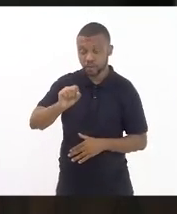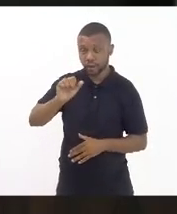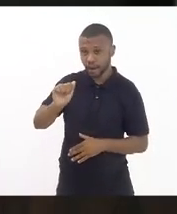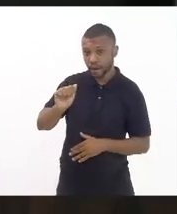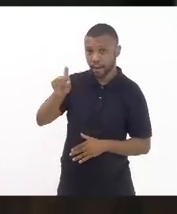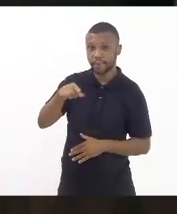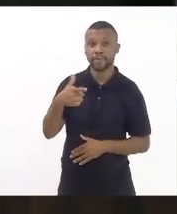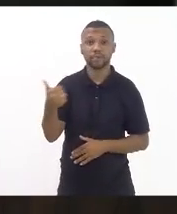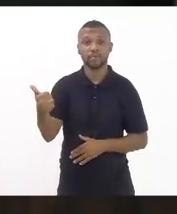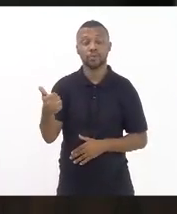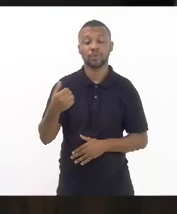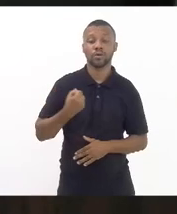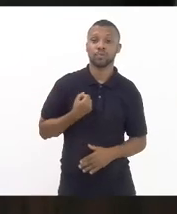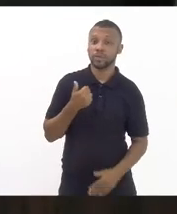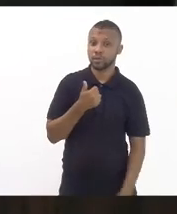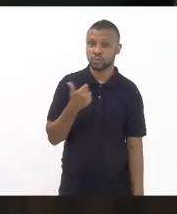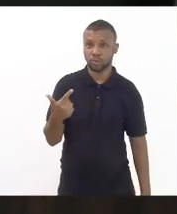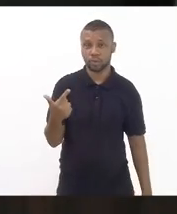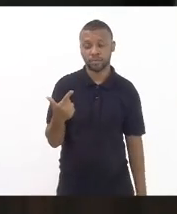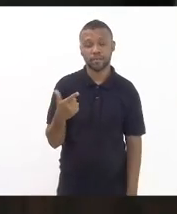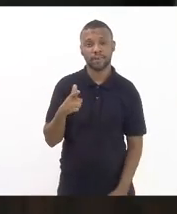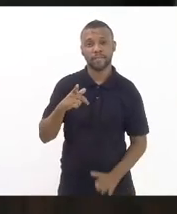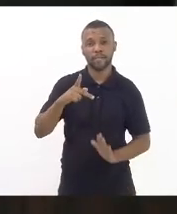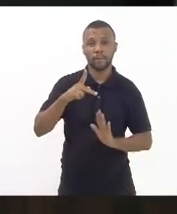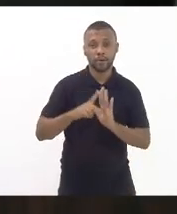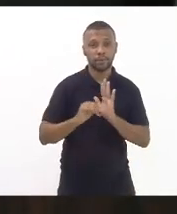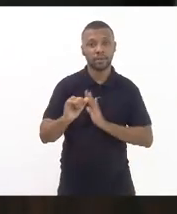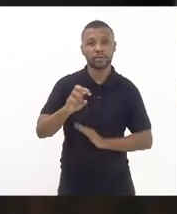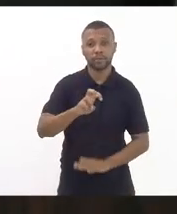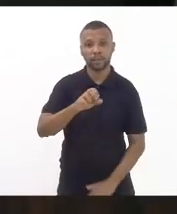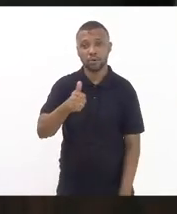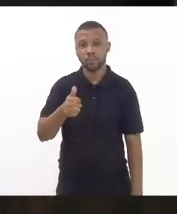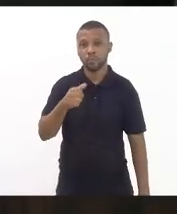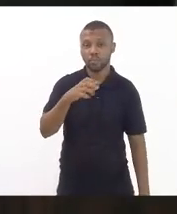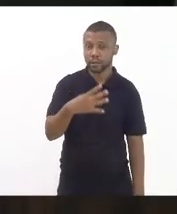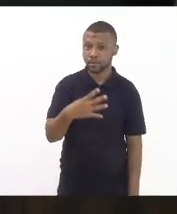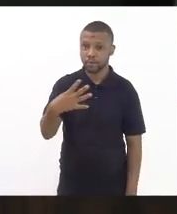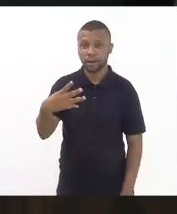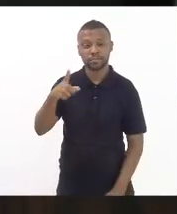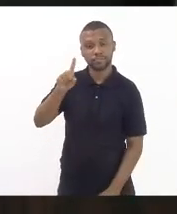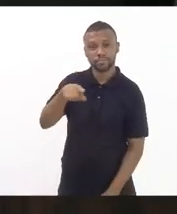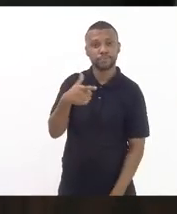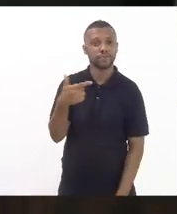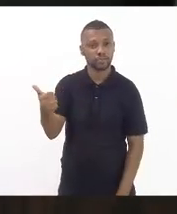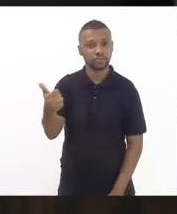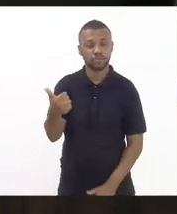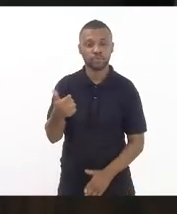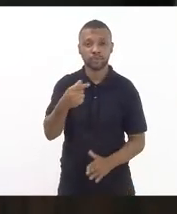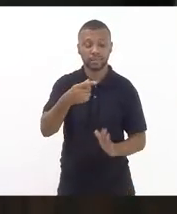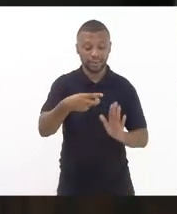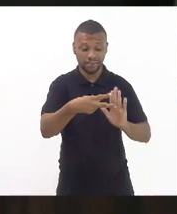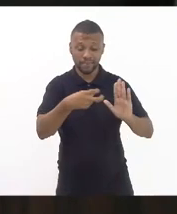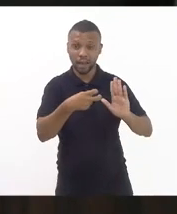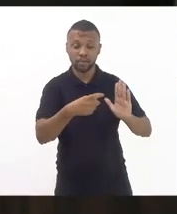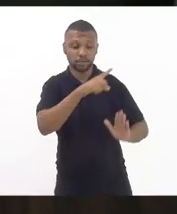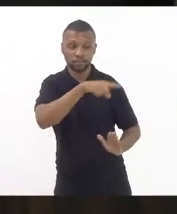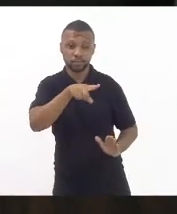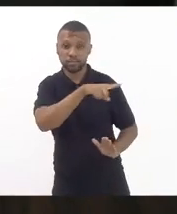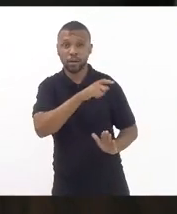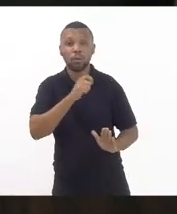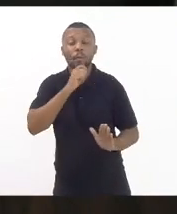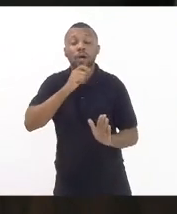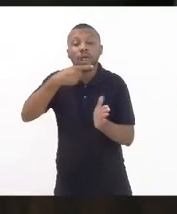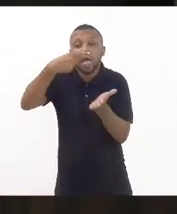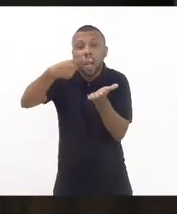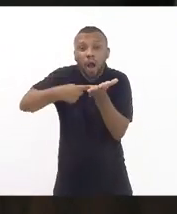o 12º, veto total aposto ao projeto de lei 5144-21. Eles estão retirados. Sem acordo,